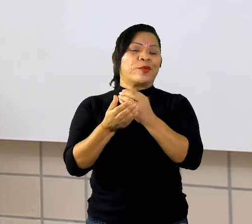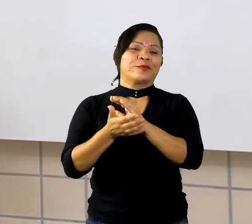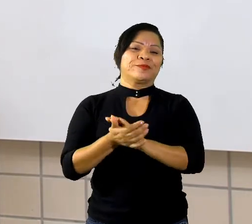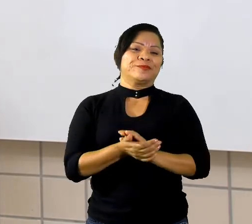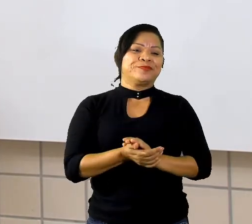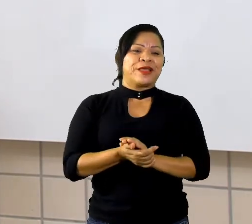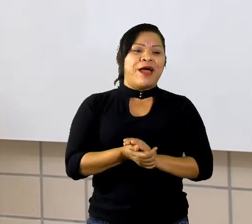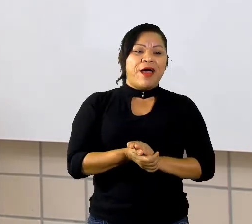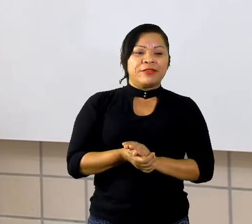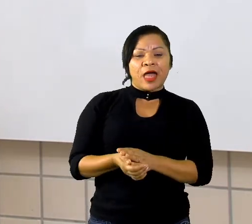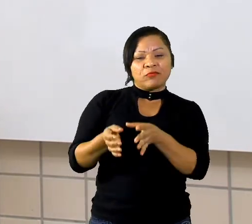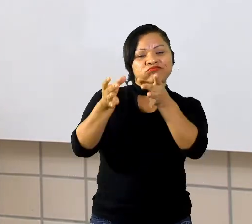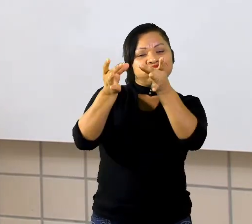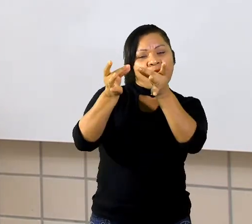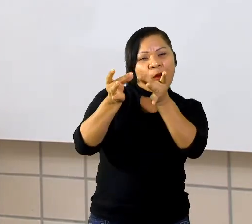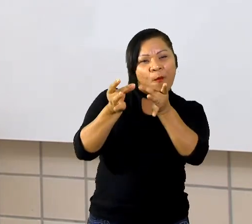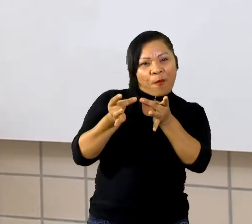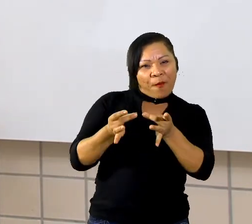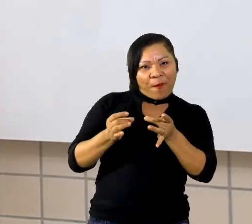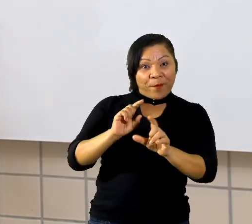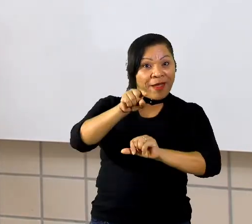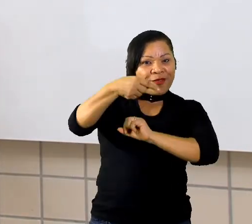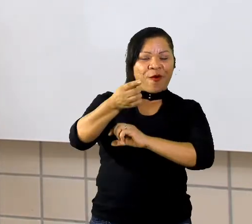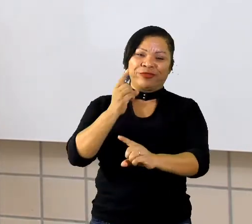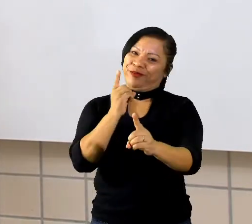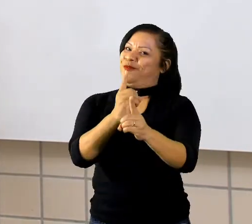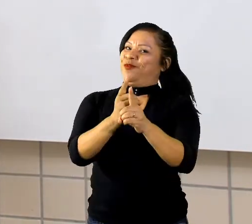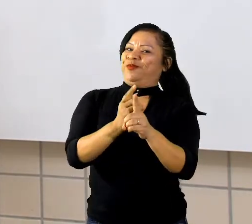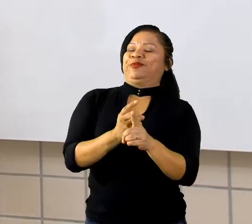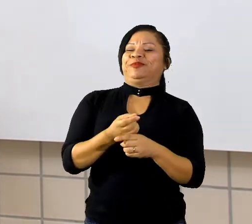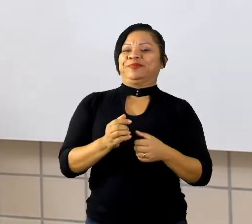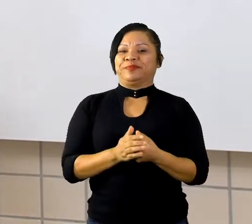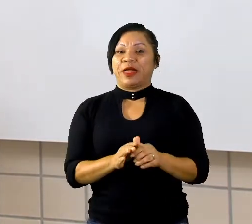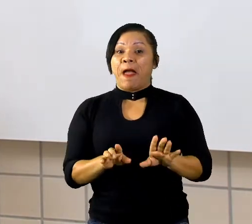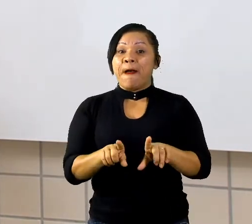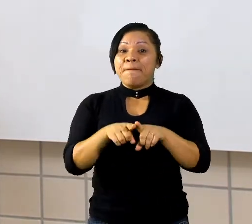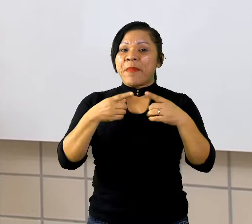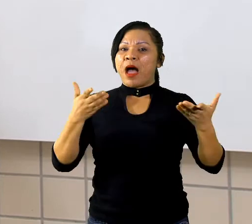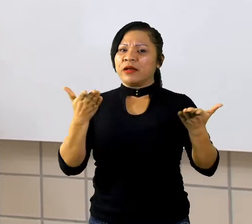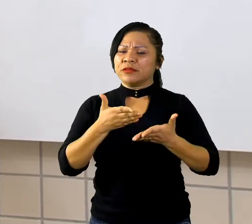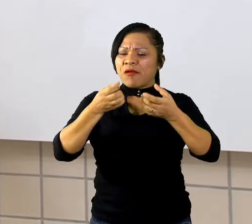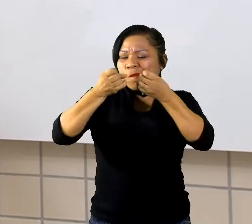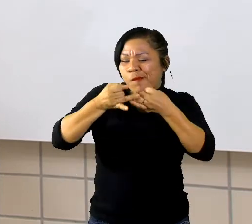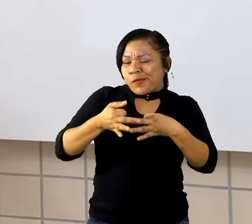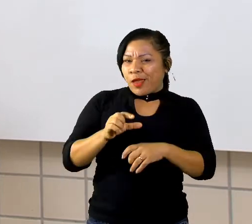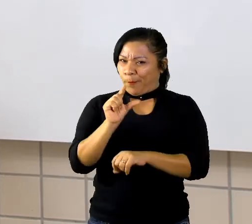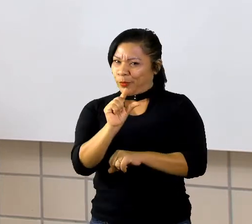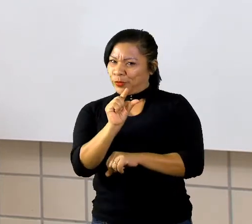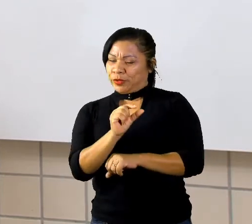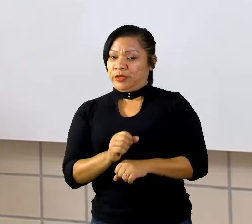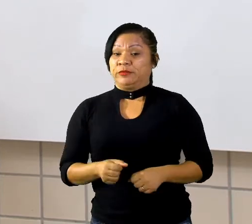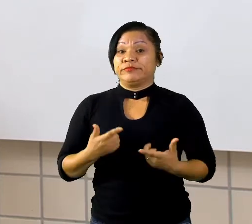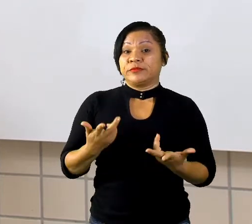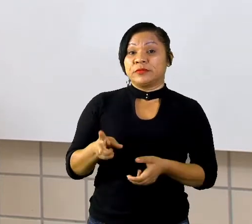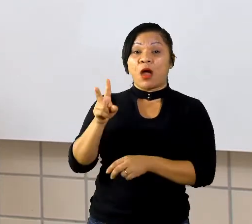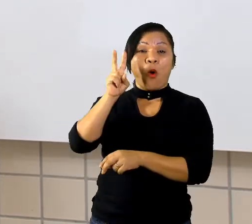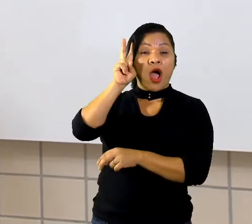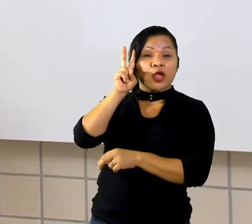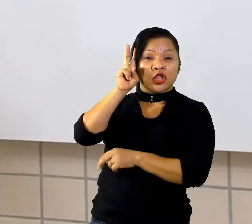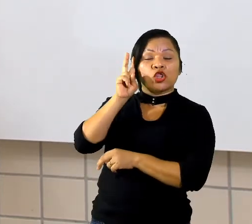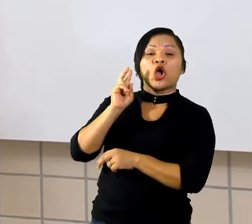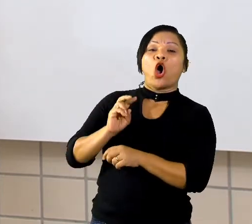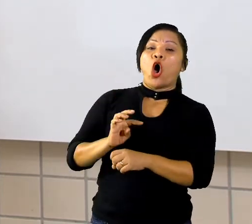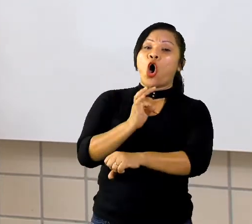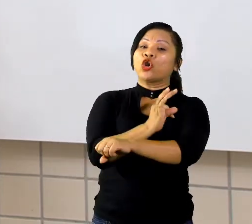outros encontros, mas nós vamos pincelar alguns detalhezinhos hoje. A história do Tocantins, ela se inicia muito